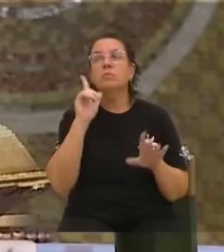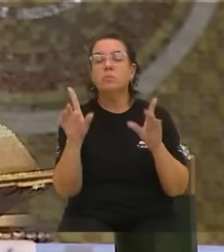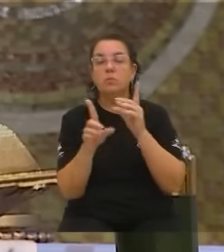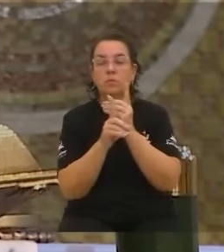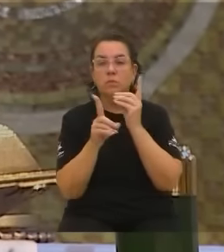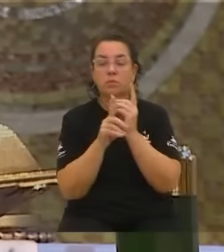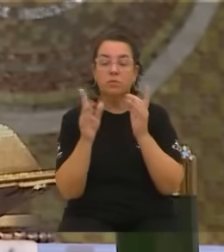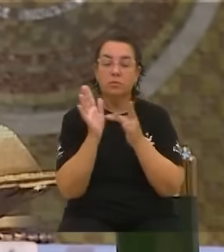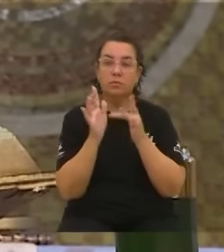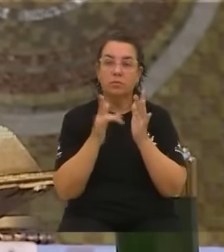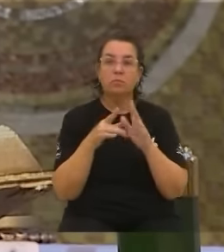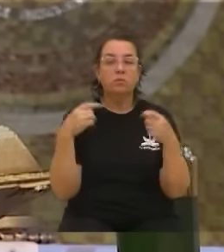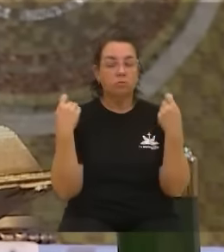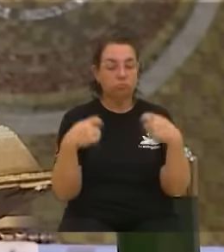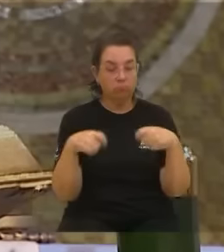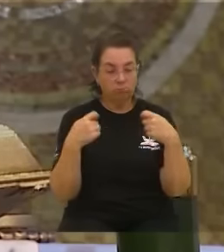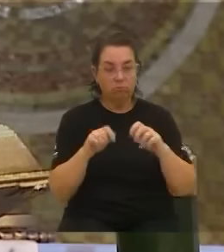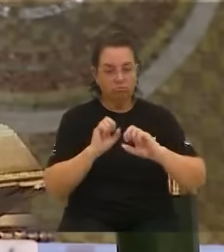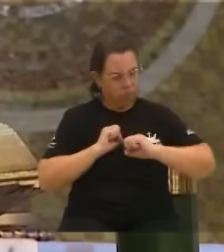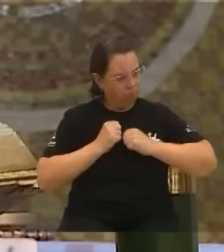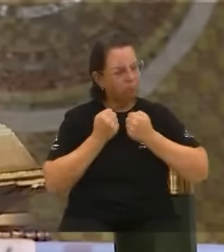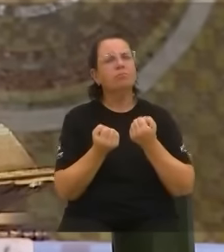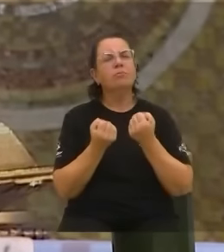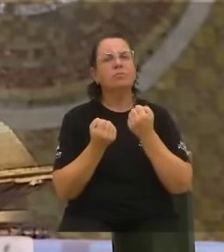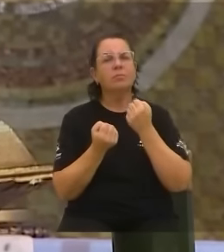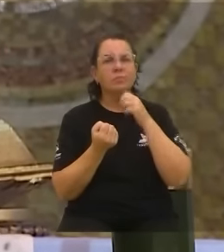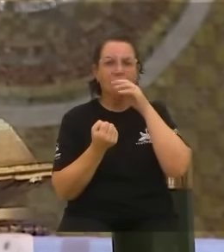às vezes ser audaciosos.